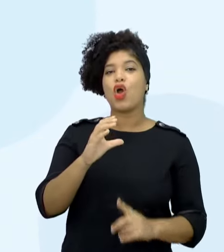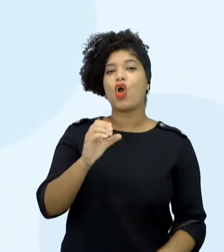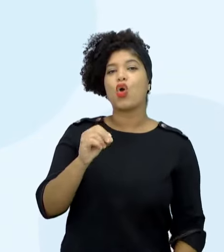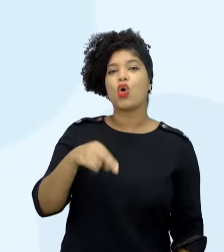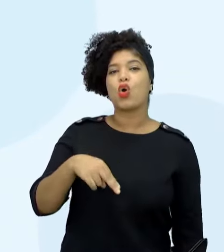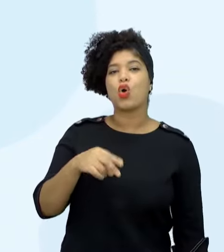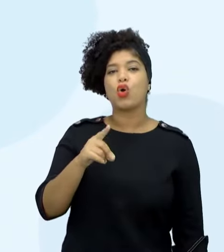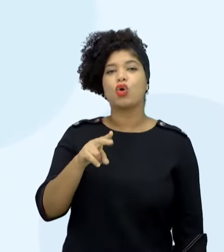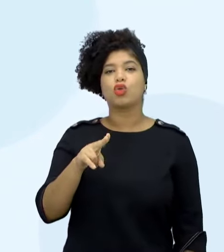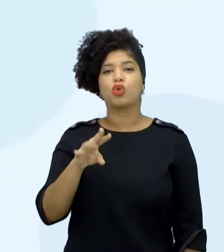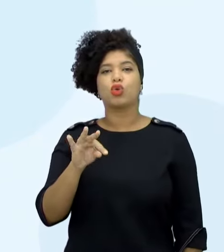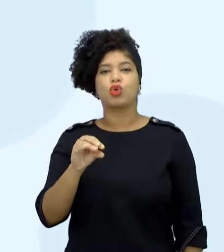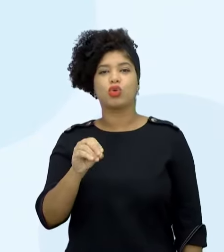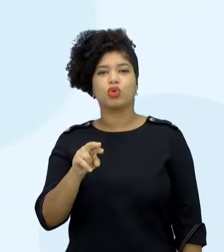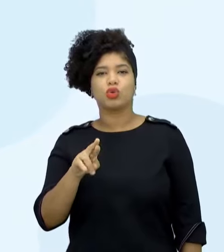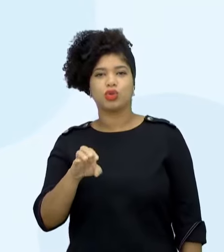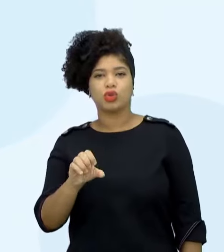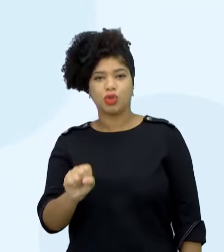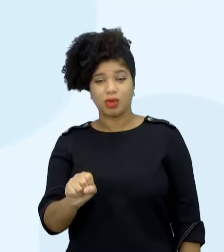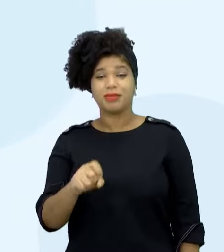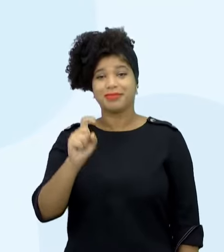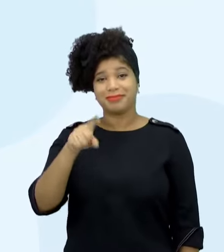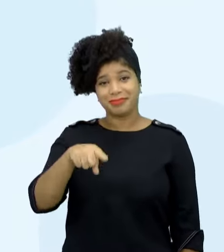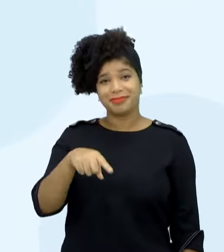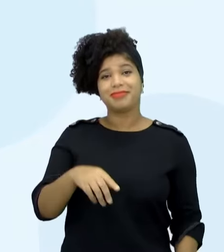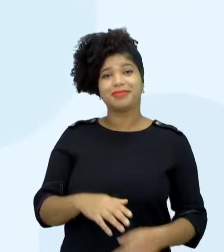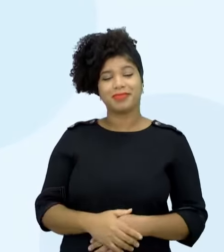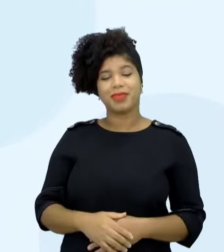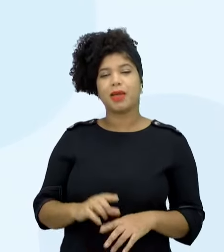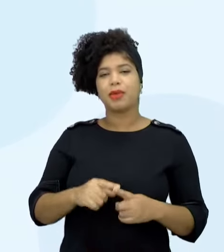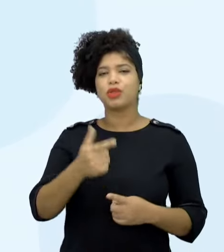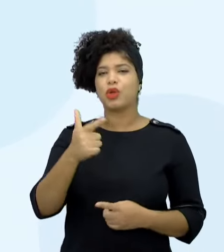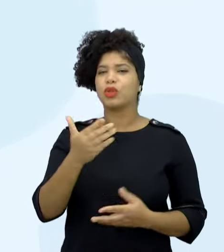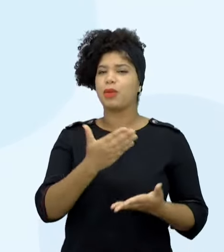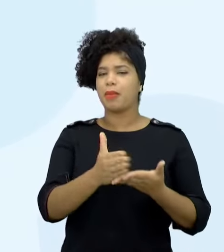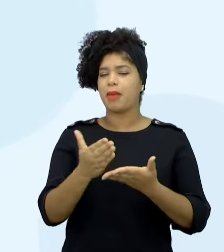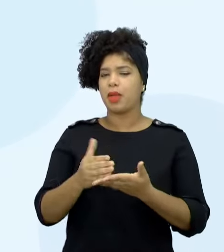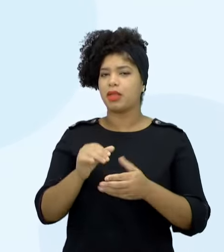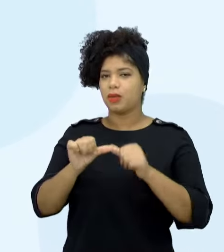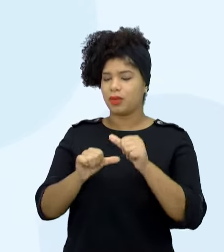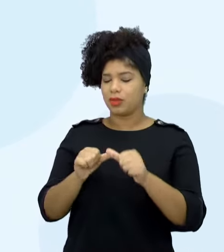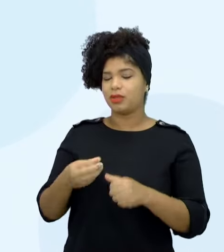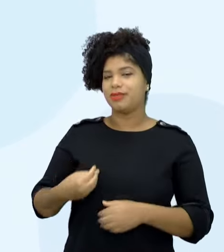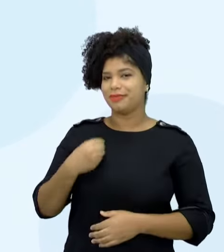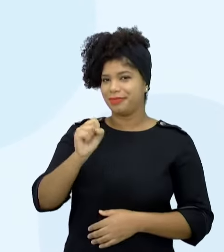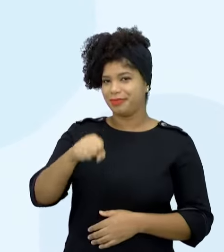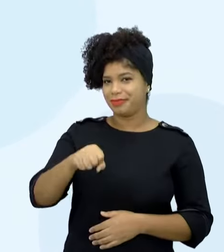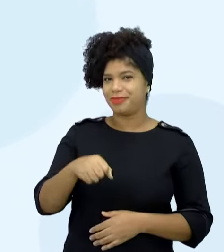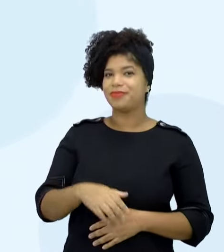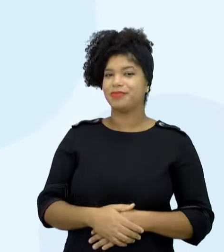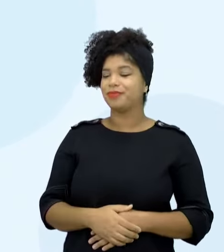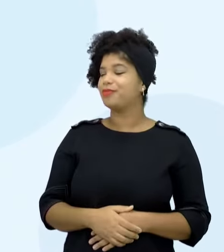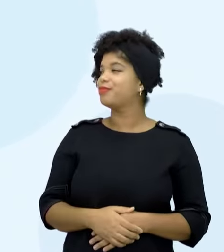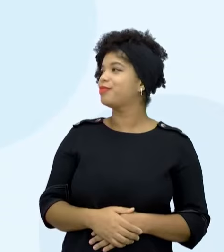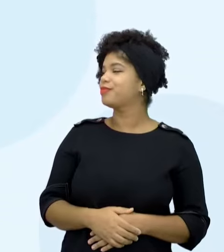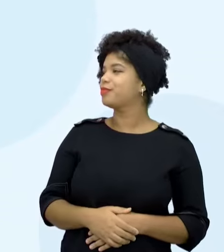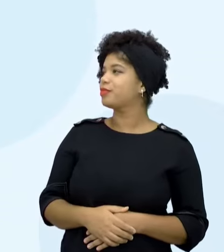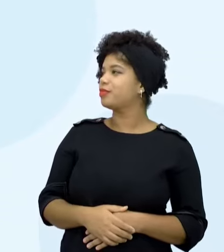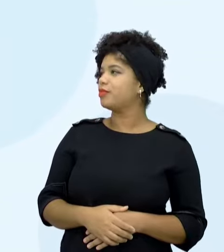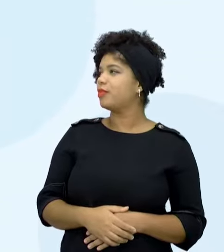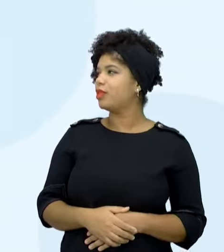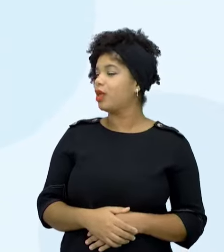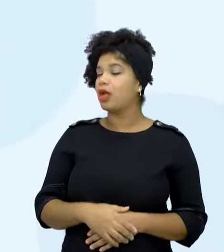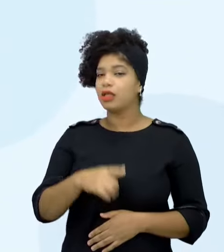corrente elétrica, no caso, seria os condutores, mas a gente pode ter outras perdas em outras transformações. Bom, considerando a utilização do